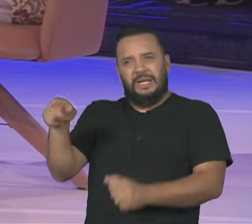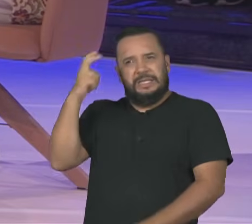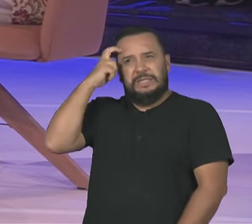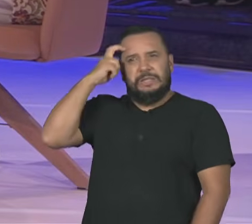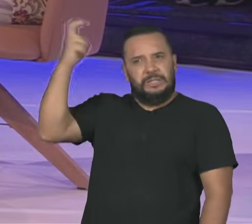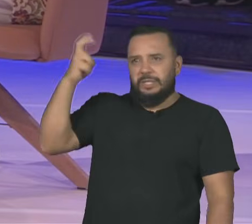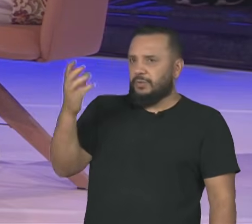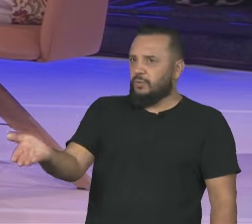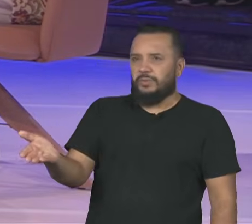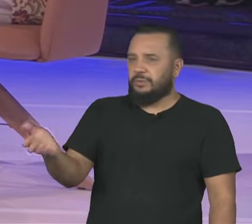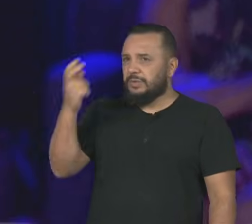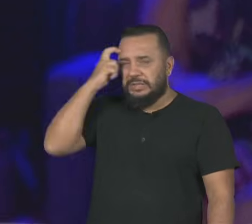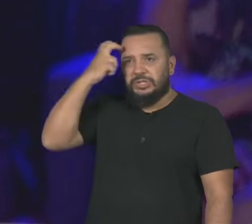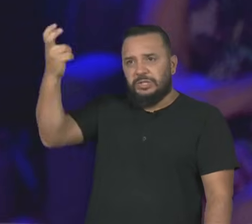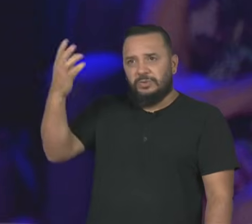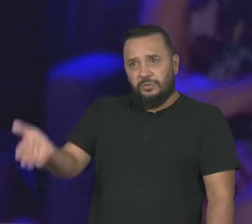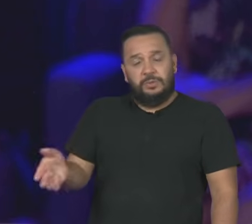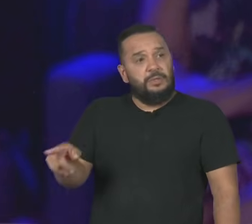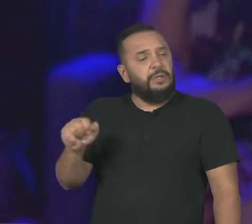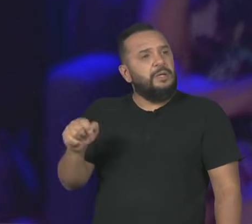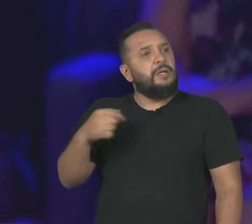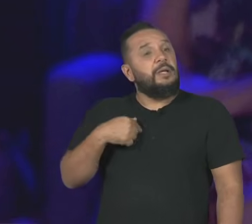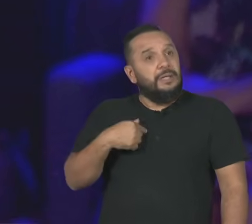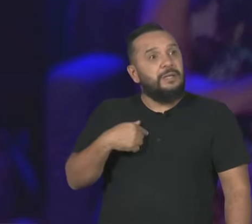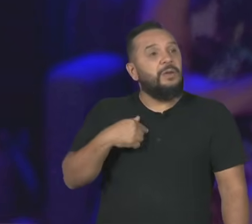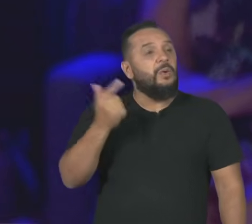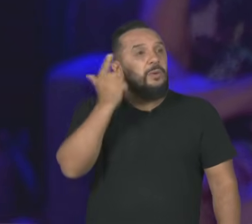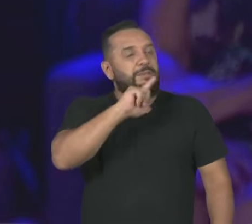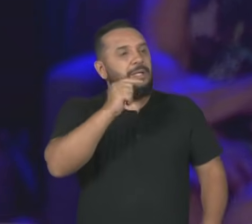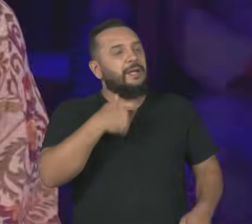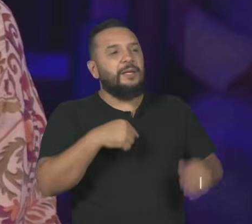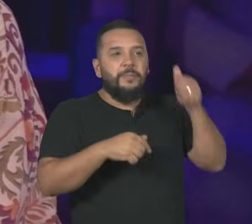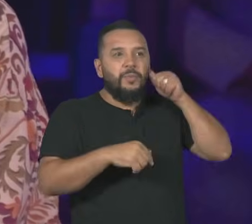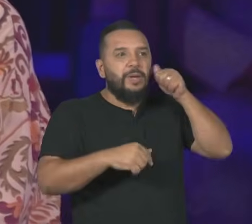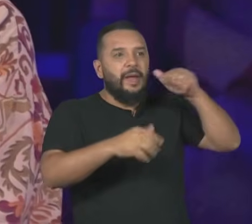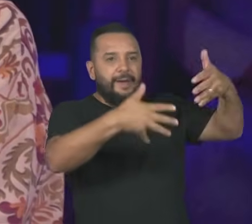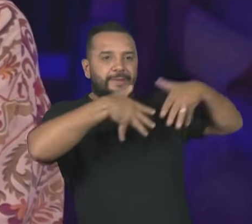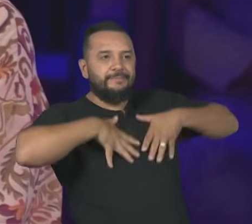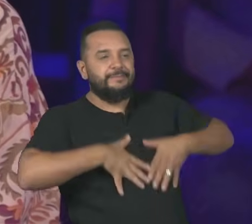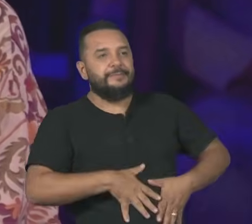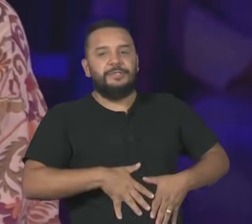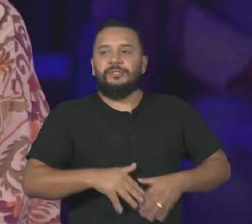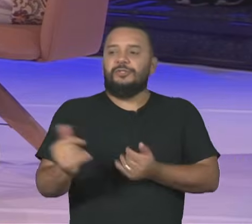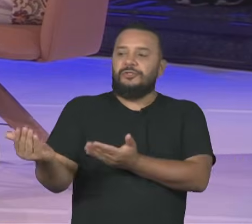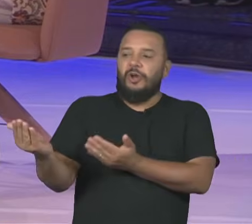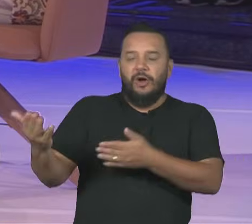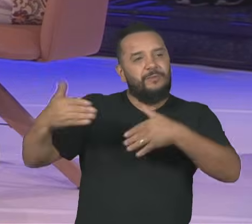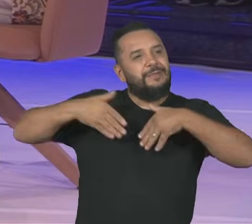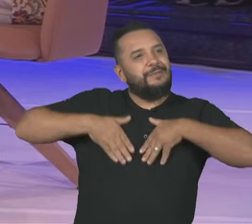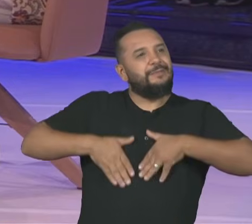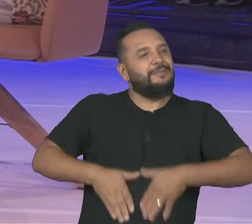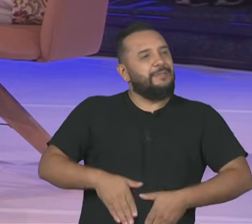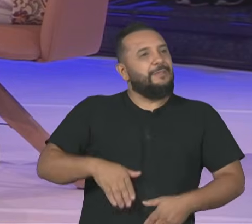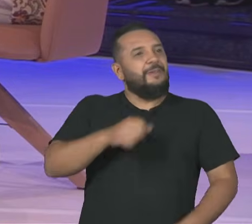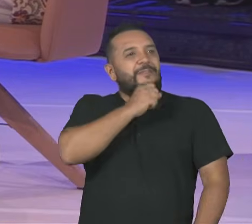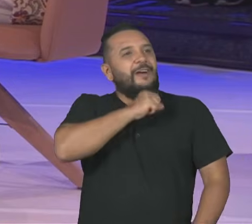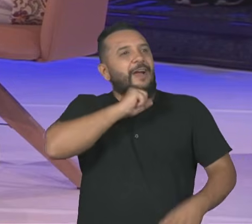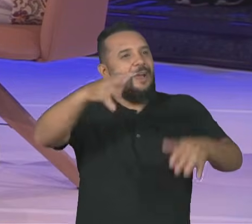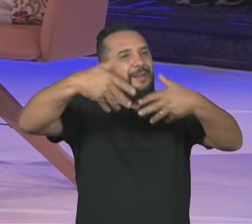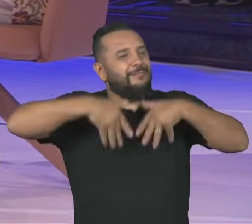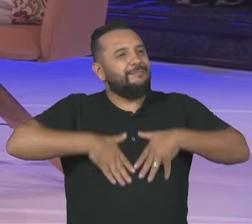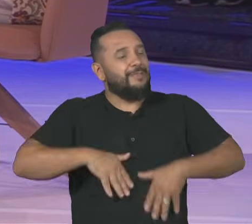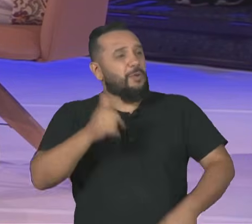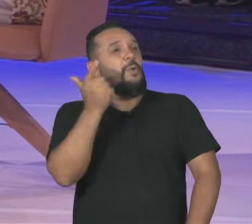muito interessante isso, né? Ele consegue ser mulher, ele consegue ser jovem, ele consegue ser velha. Estava brincando da vitrine, né? Eu te